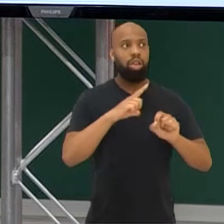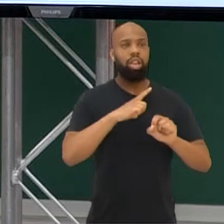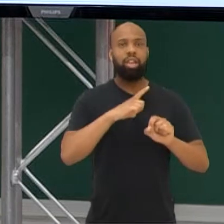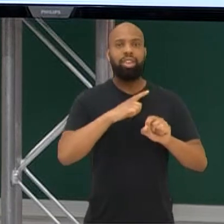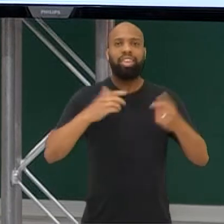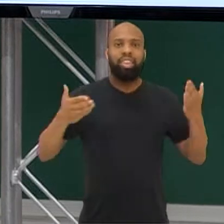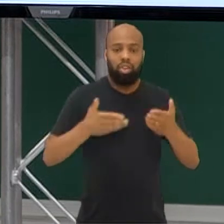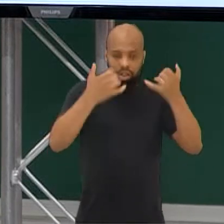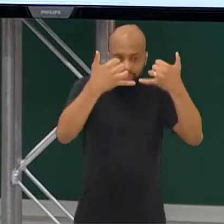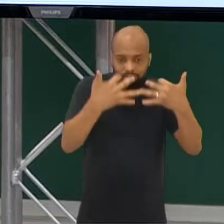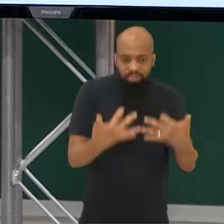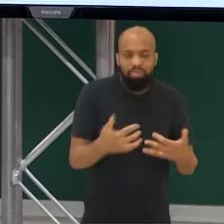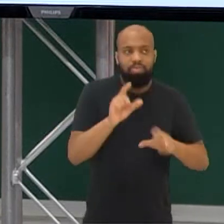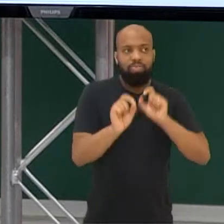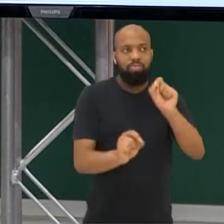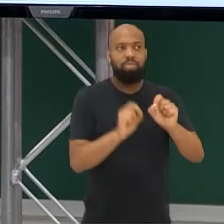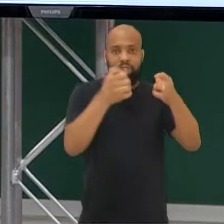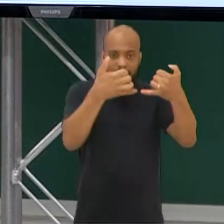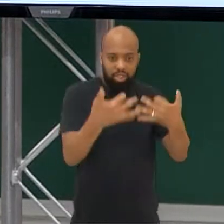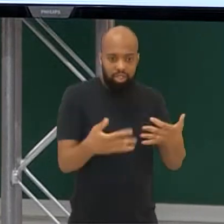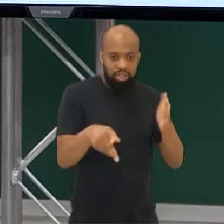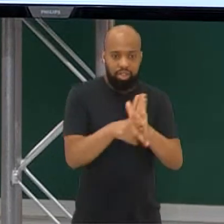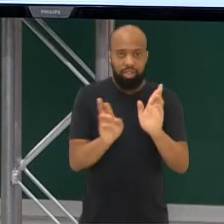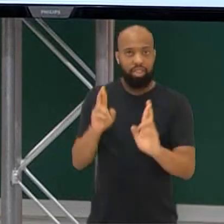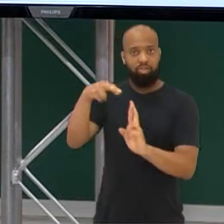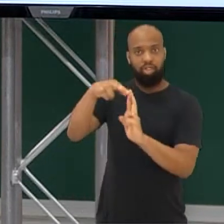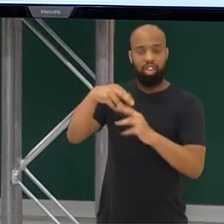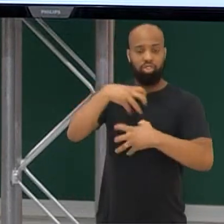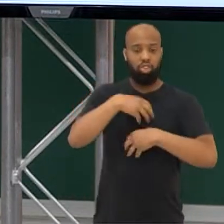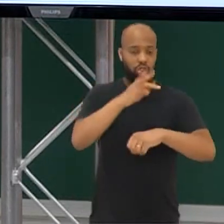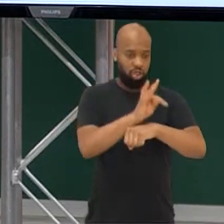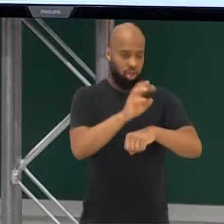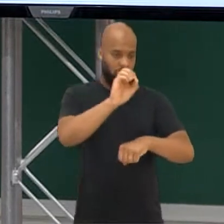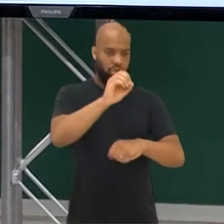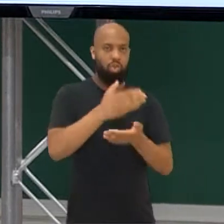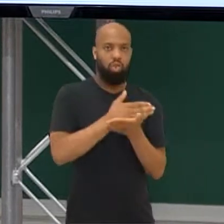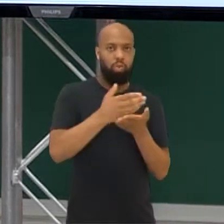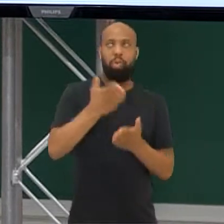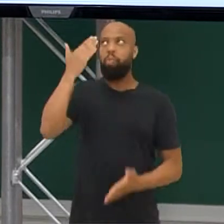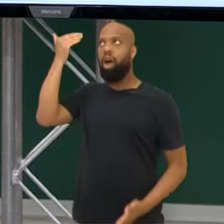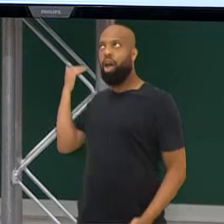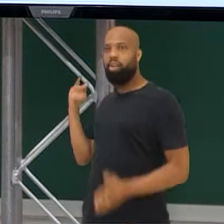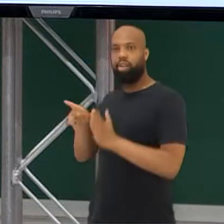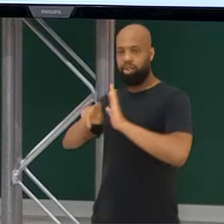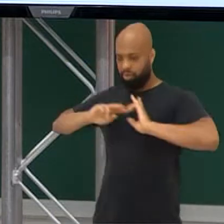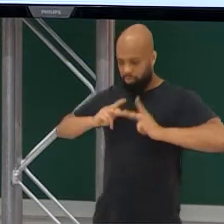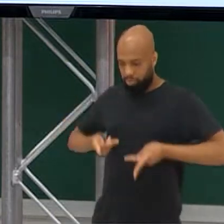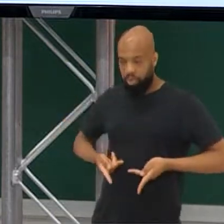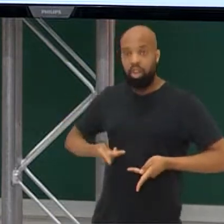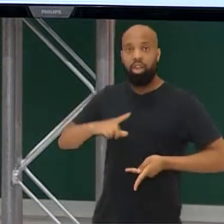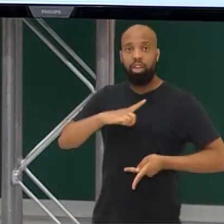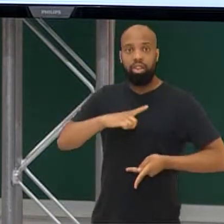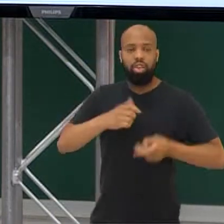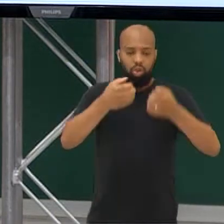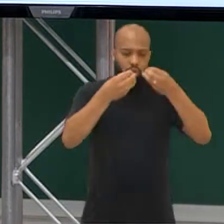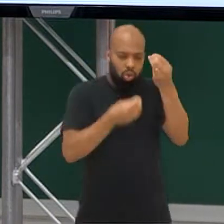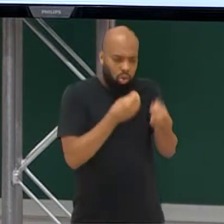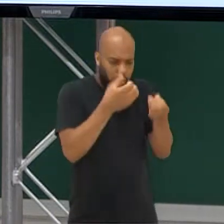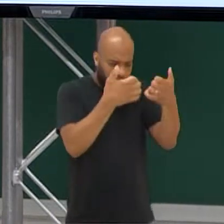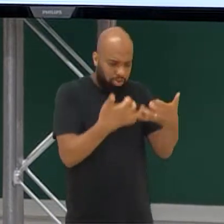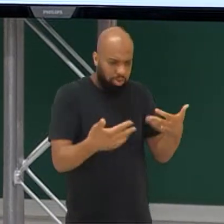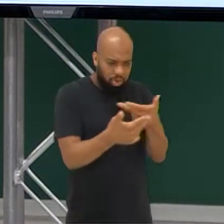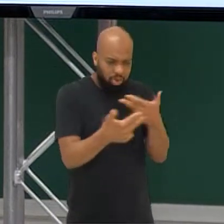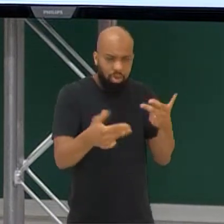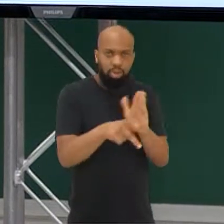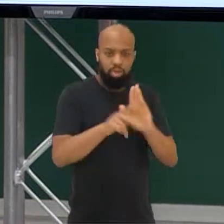único nessa explicação, que é a explicação referente ao estado teológico. Então, lá no início da humanidade, como se explicava as